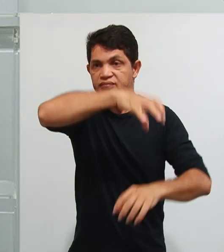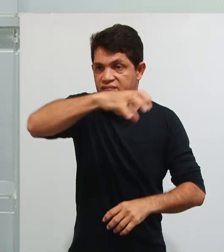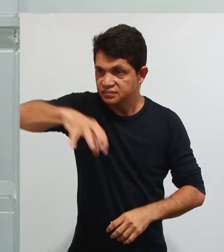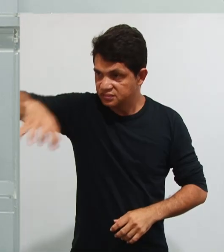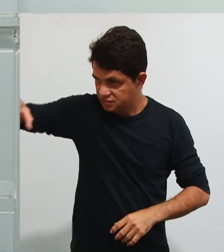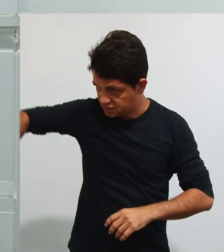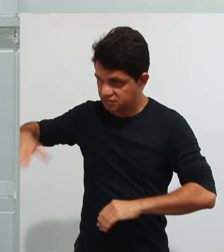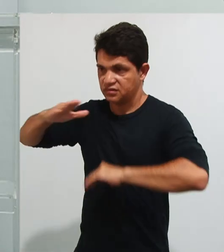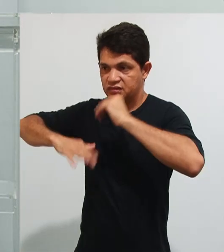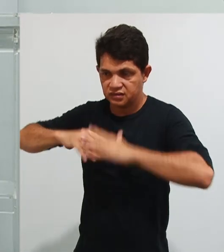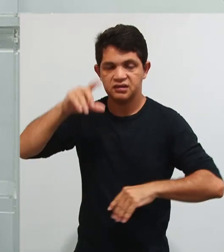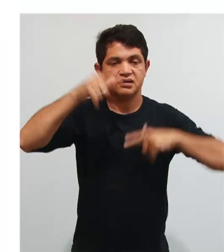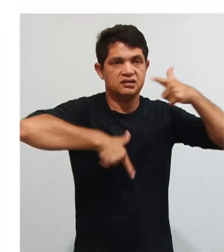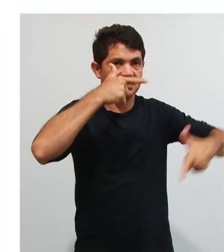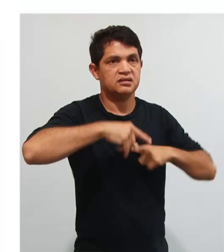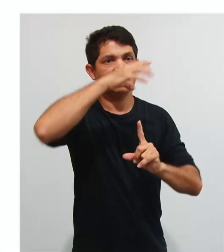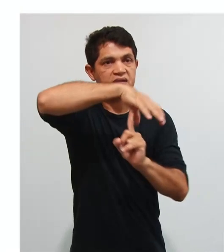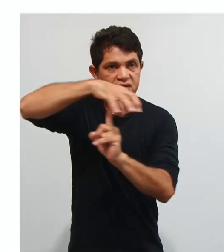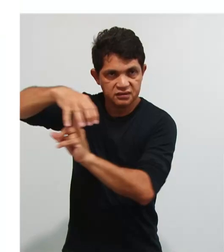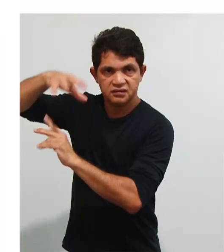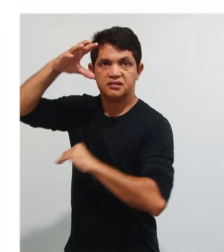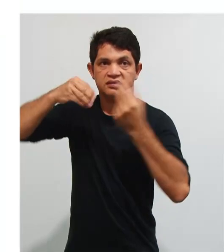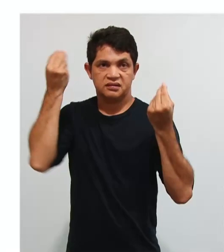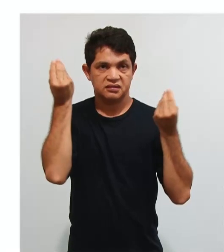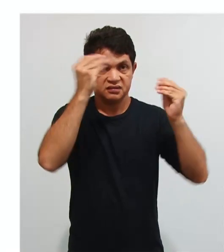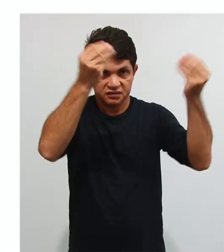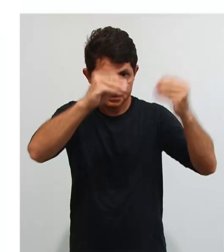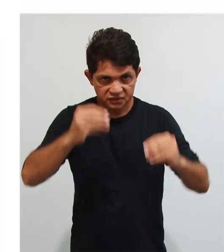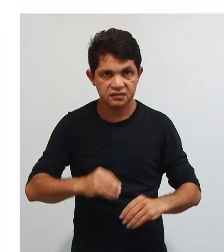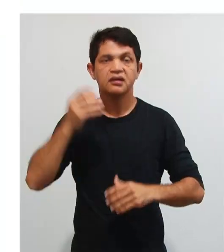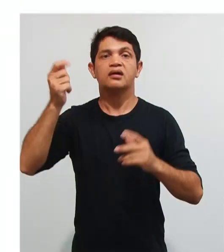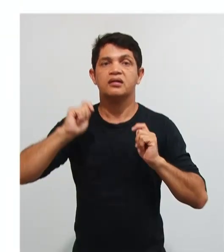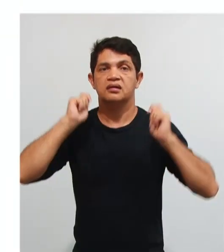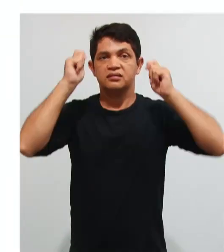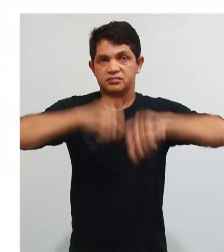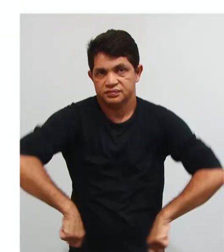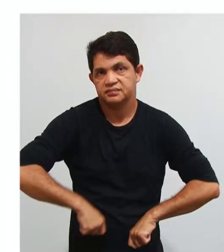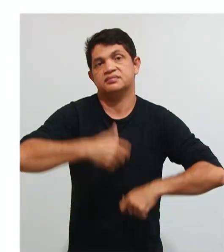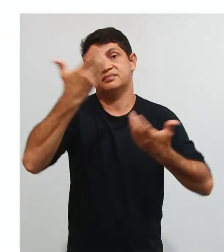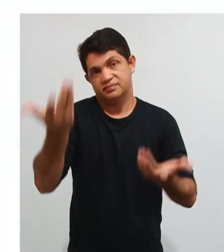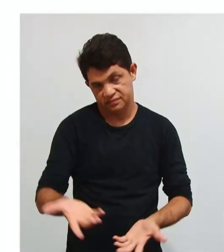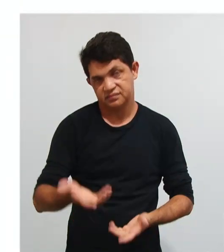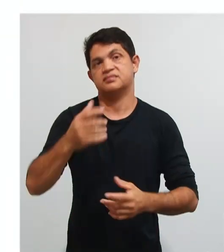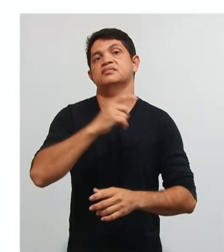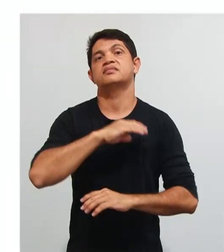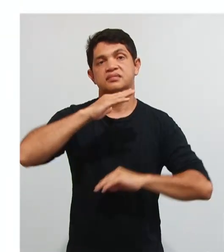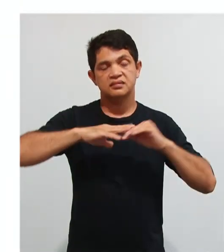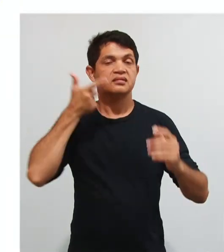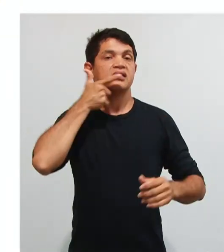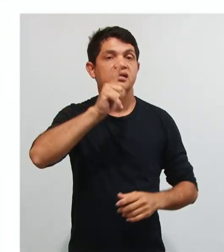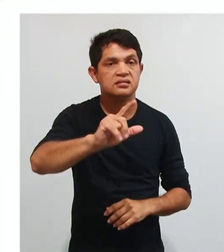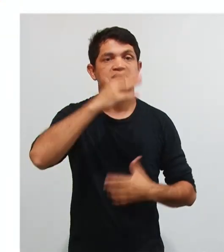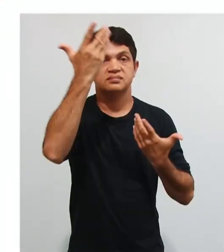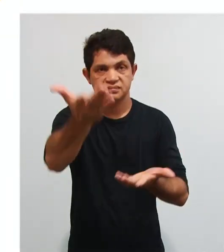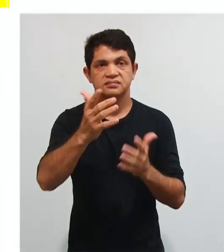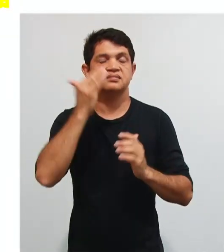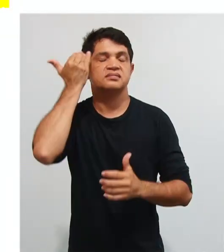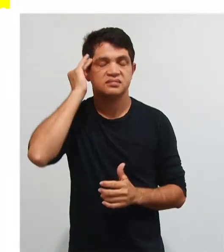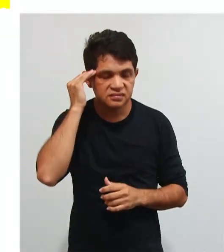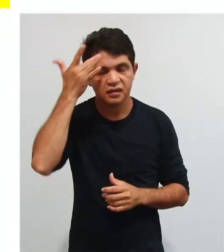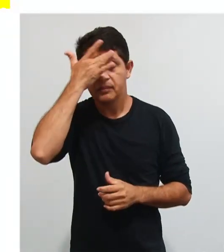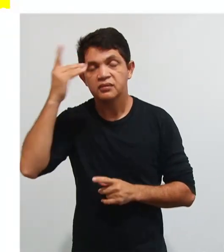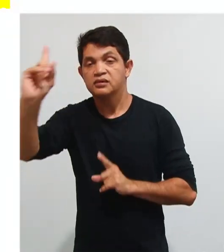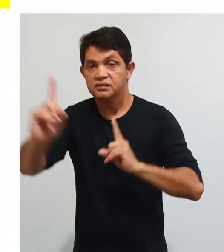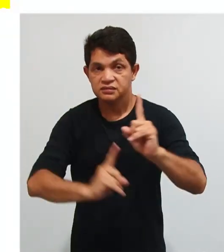dentro desse setor, então eu tenho subsídios que vão me impulsionar? Tenho. Então eu sigo aqui atendendo